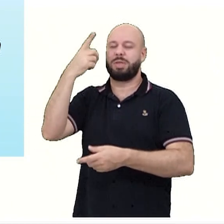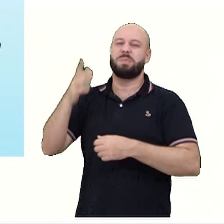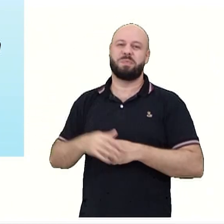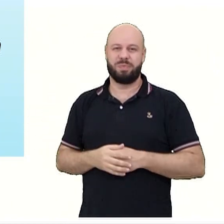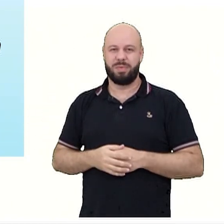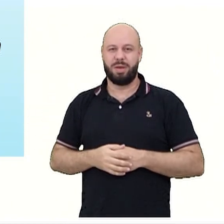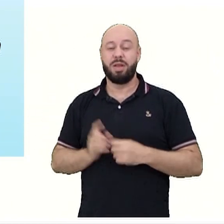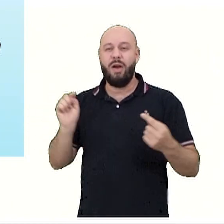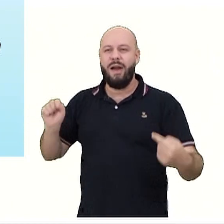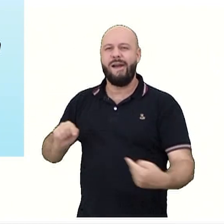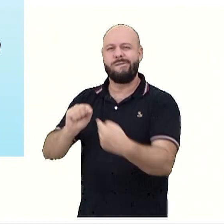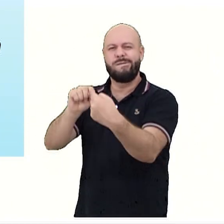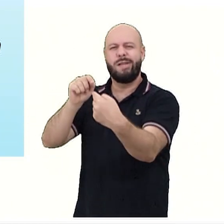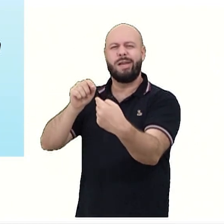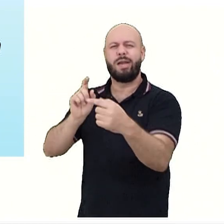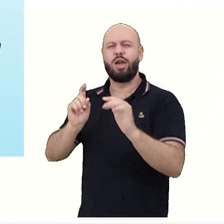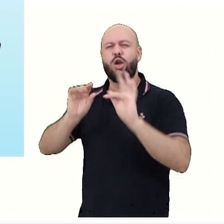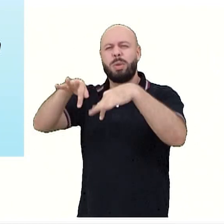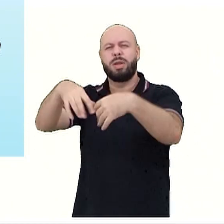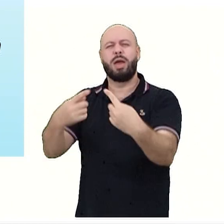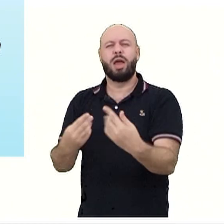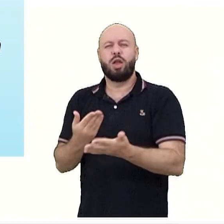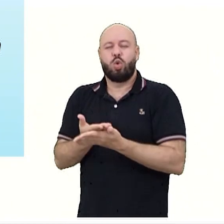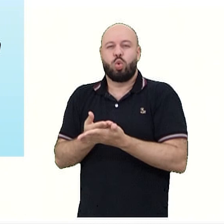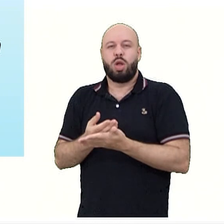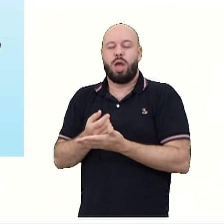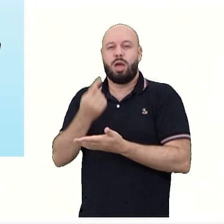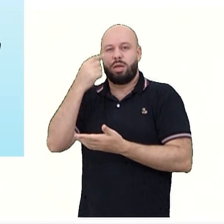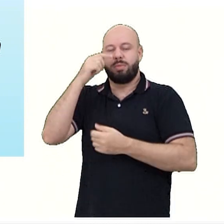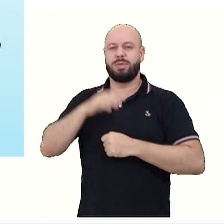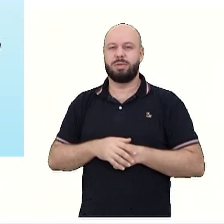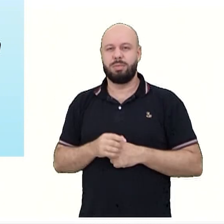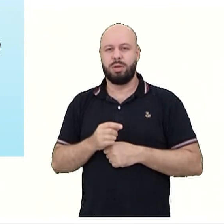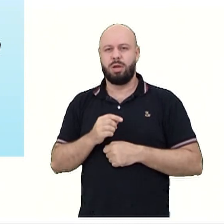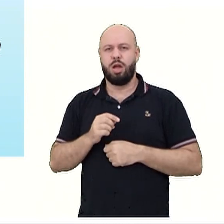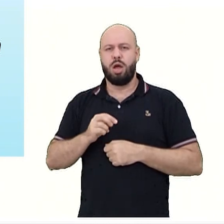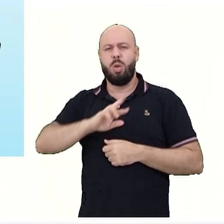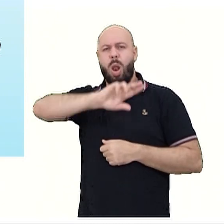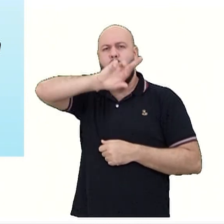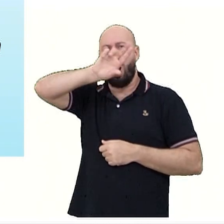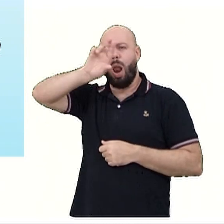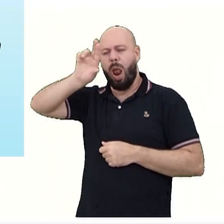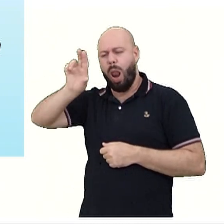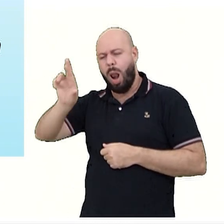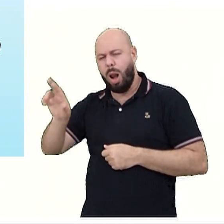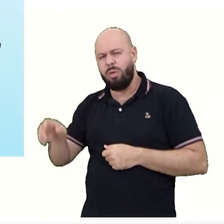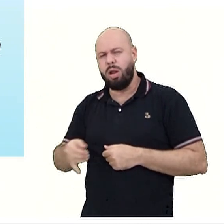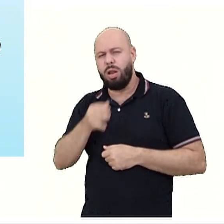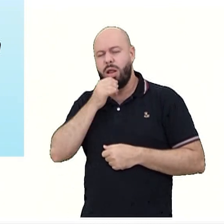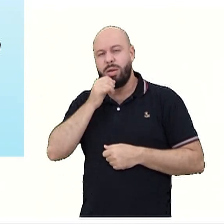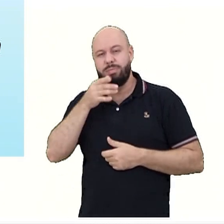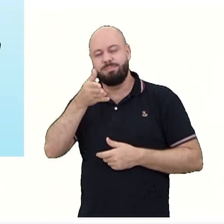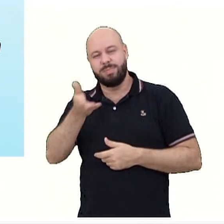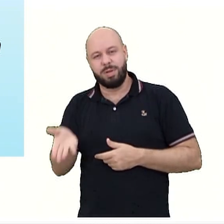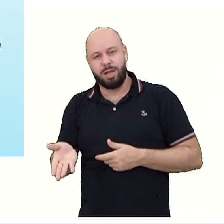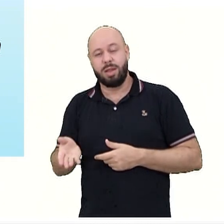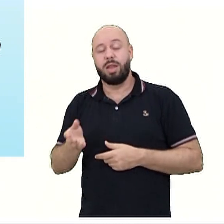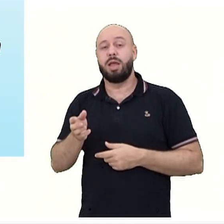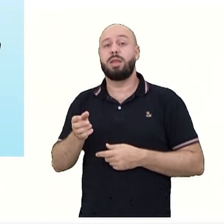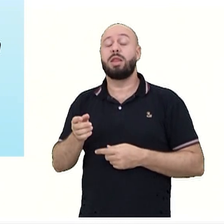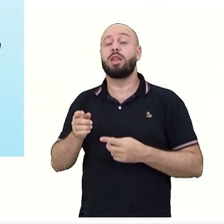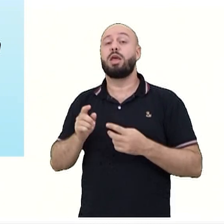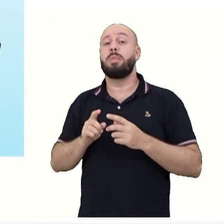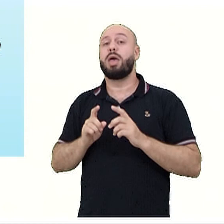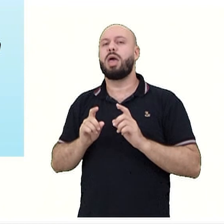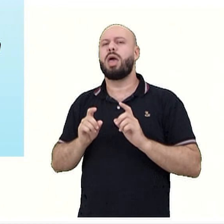finalidade de ela estudar o espanhol. E assim como todos os exemplos, né? Além das conjunções de